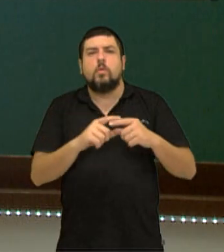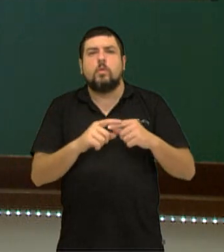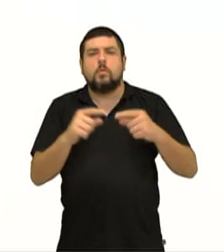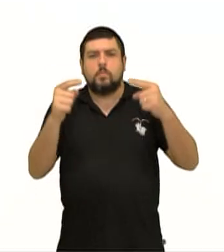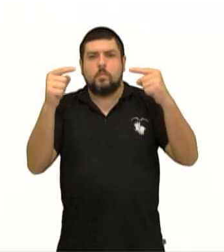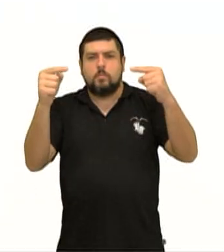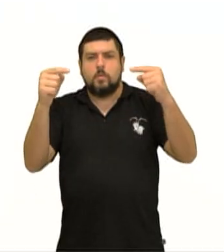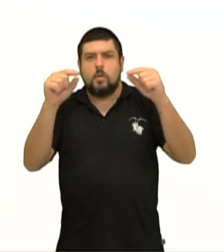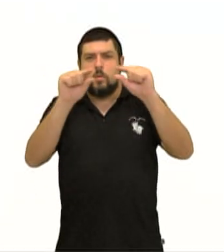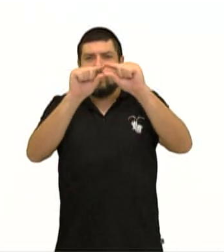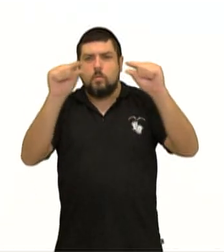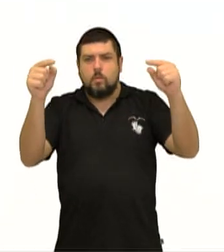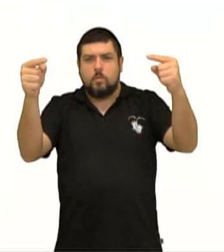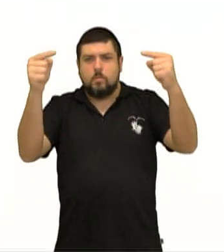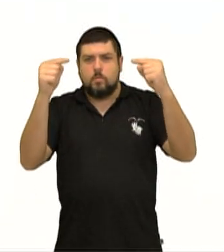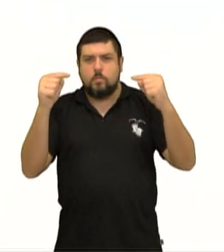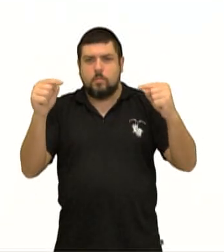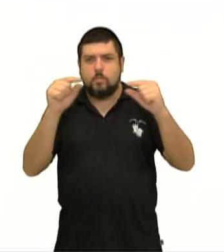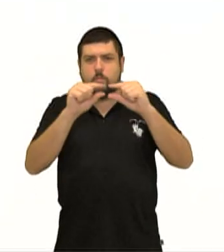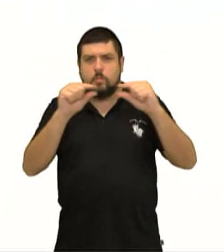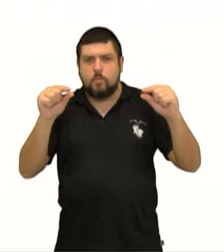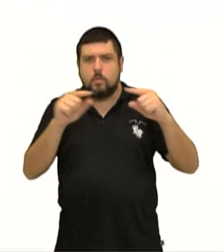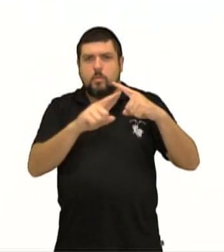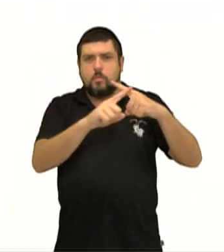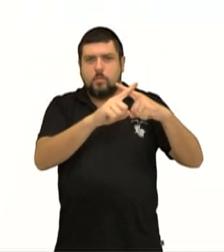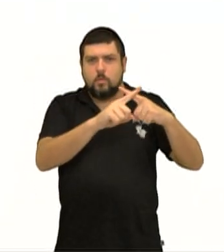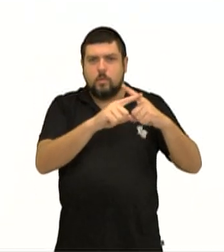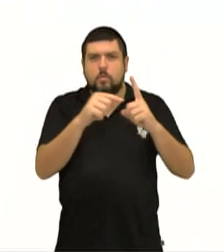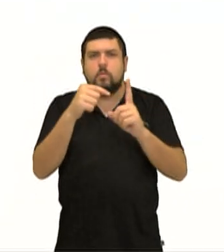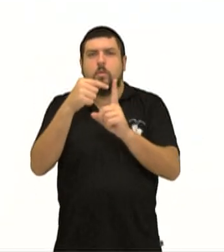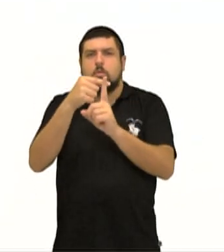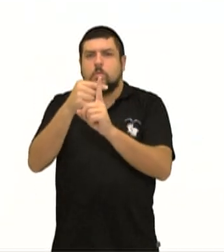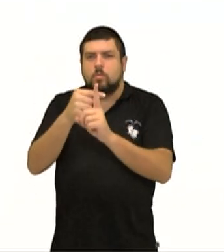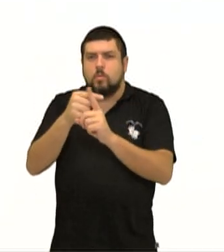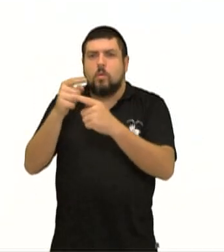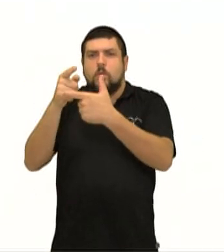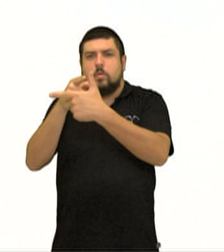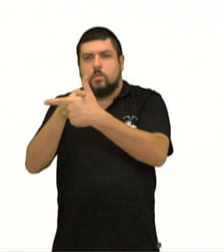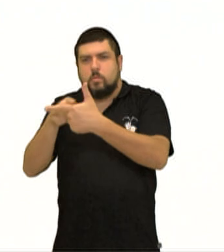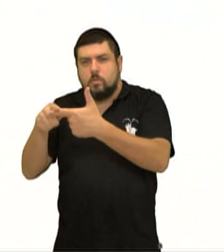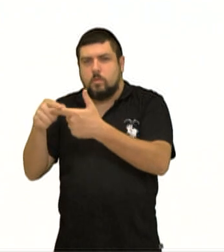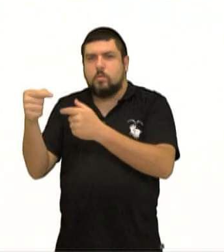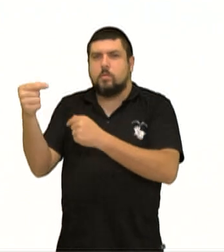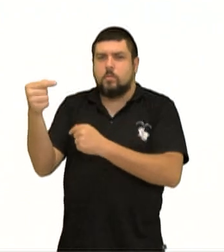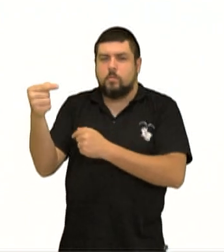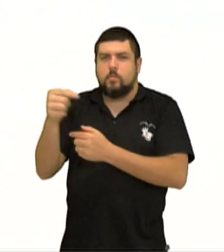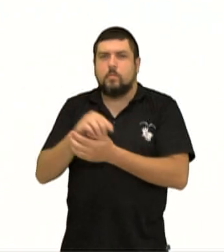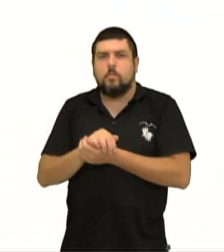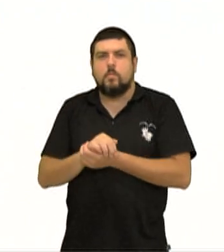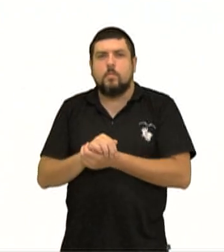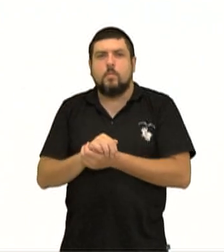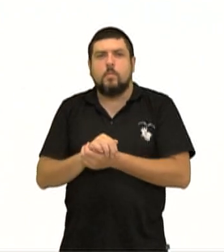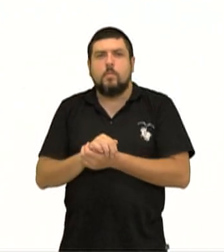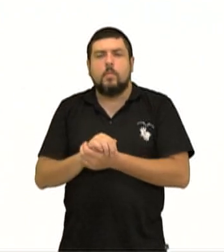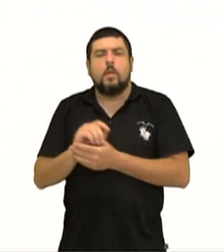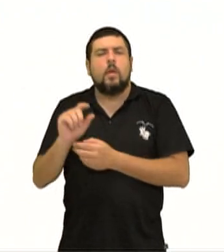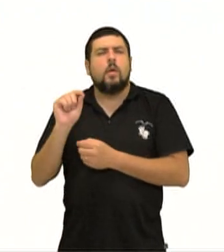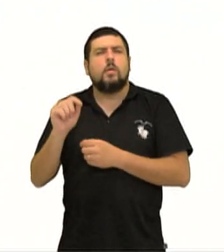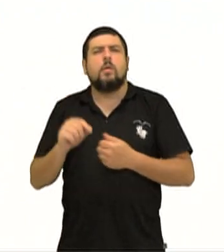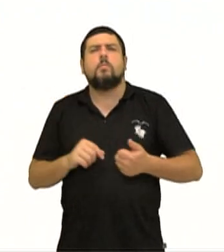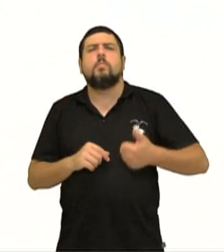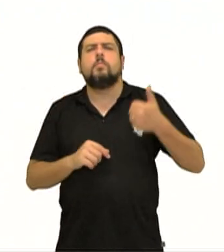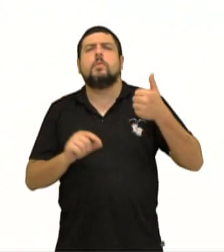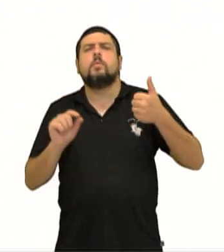Multiplicação, soma e divisão e subtração. Quem resolvemos aqui? Resolvemos